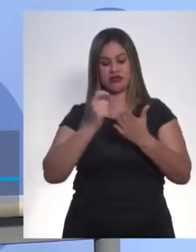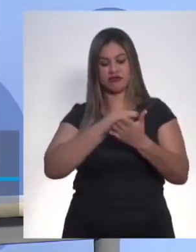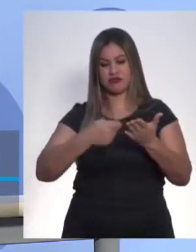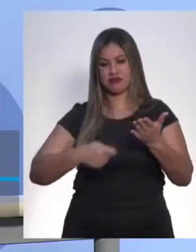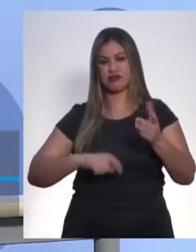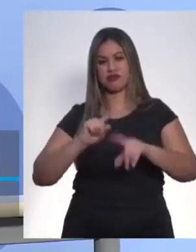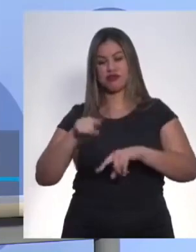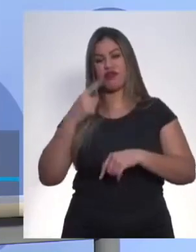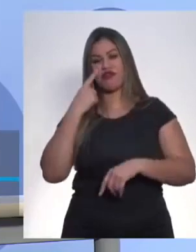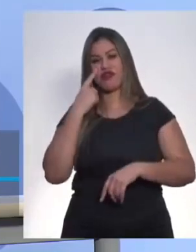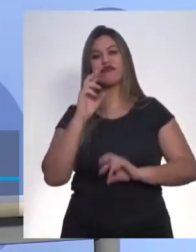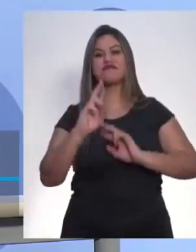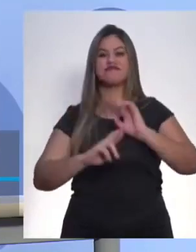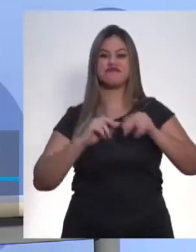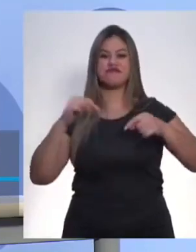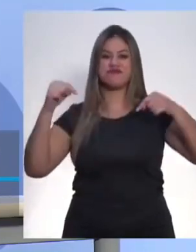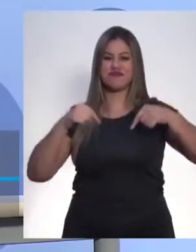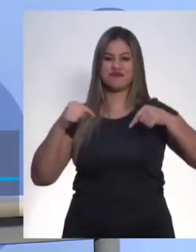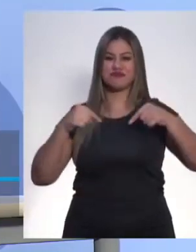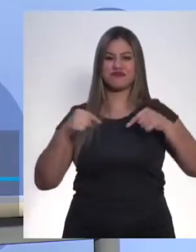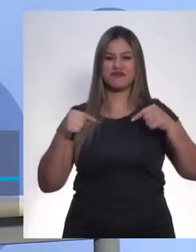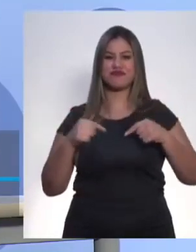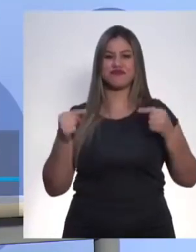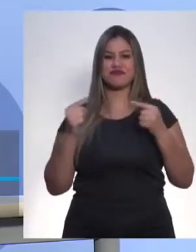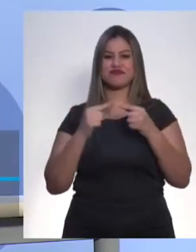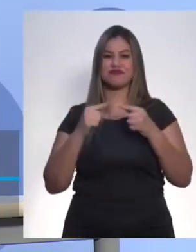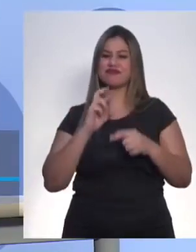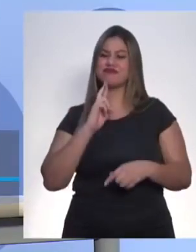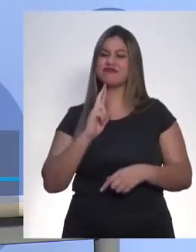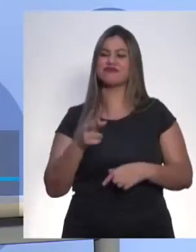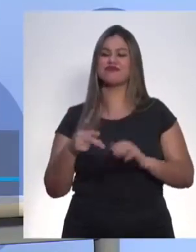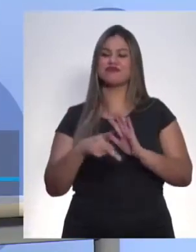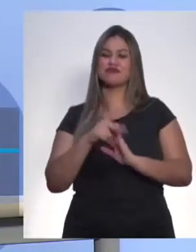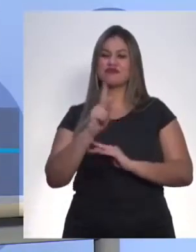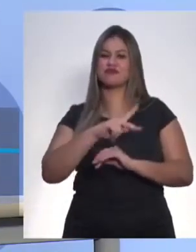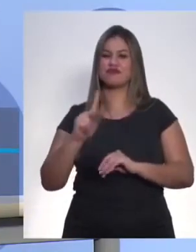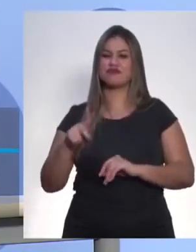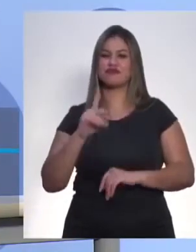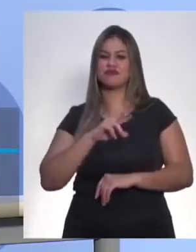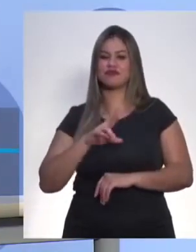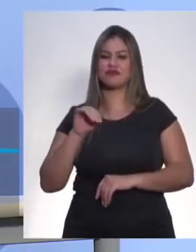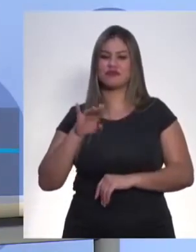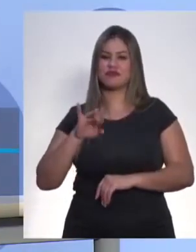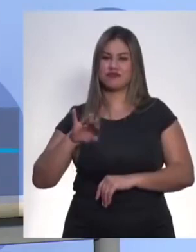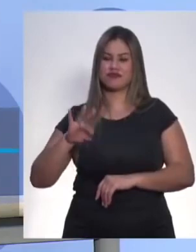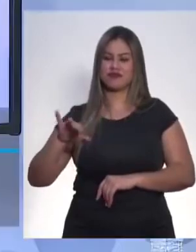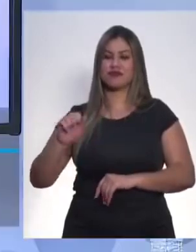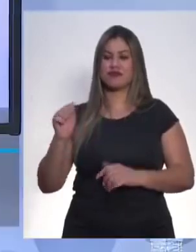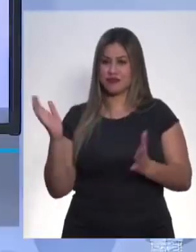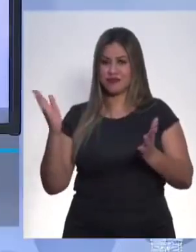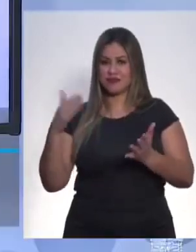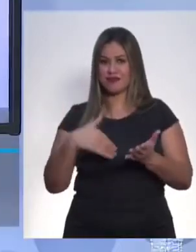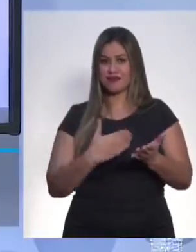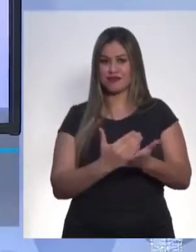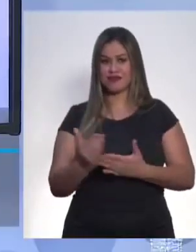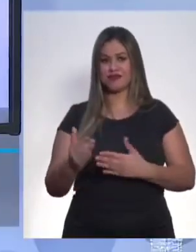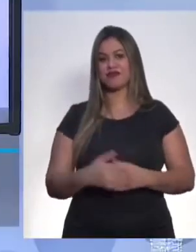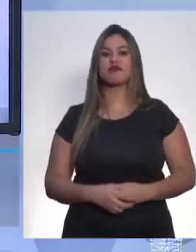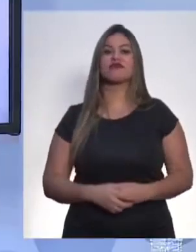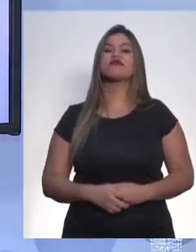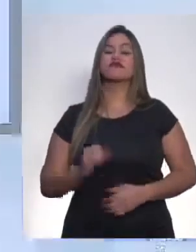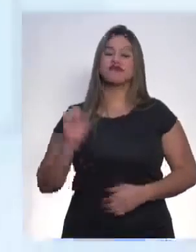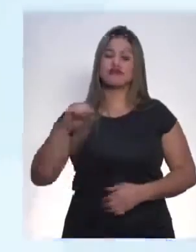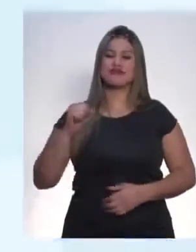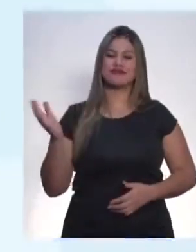depois verifique as respostas aqui com a resolução da professora Roberta. Vamos então começar, professora? Vamos sim. Então, vou pedir, por favor, para